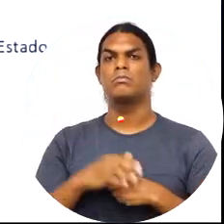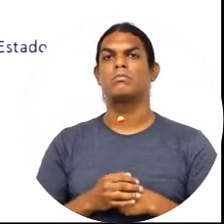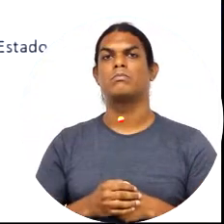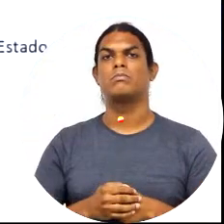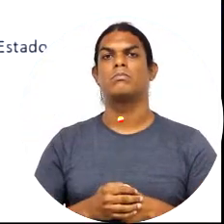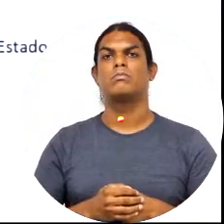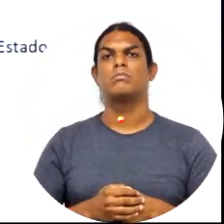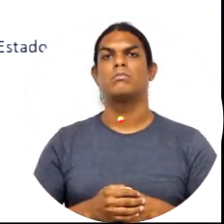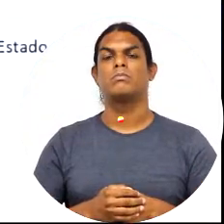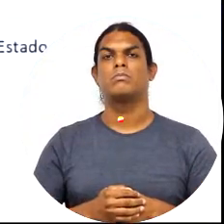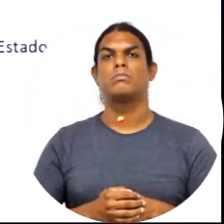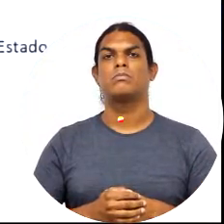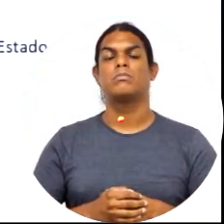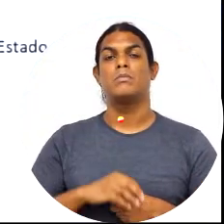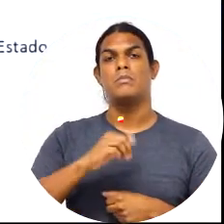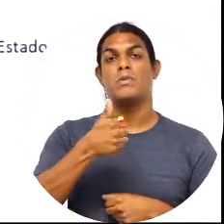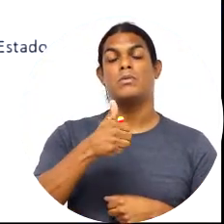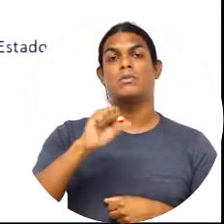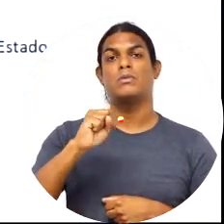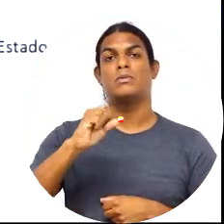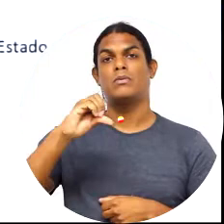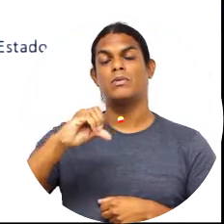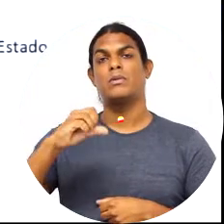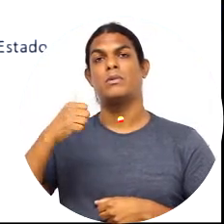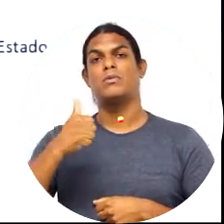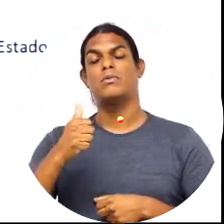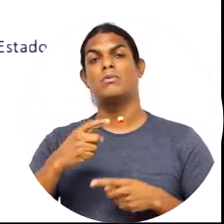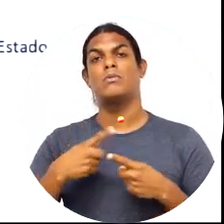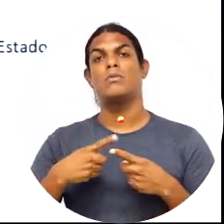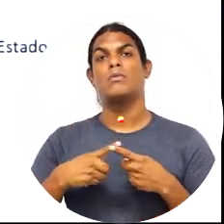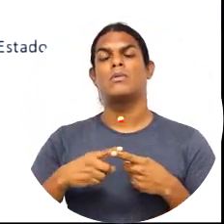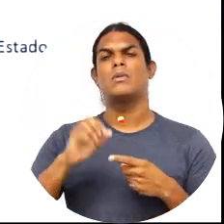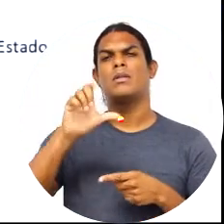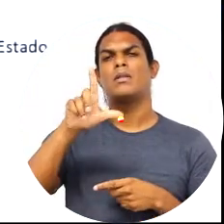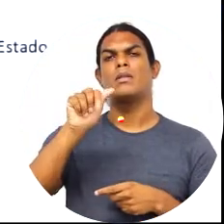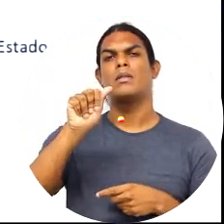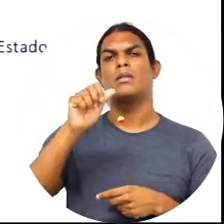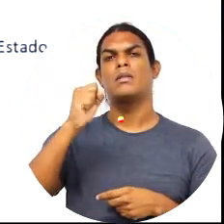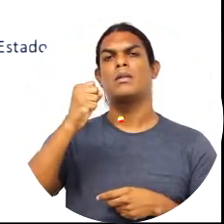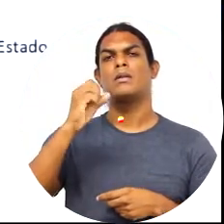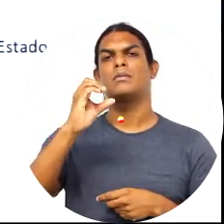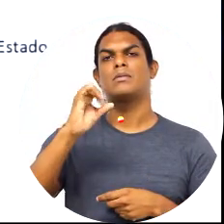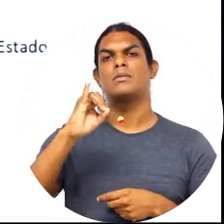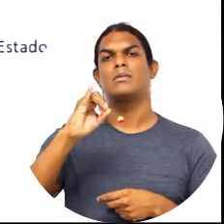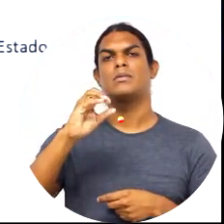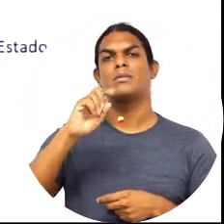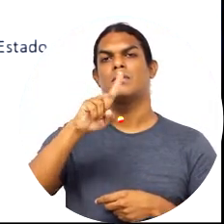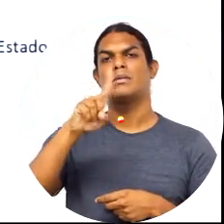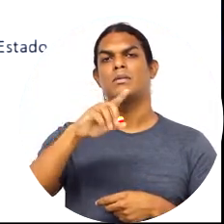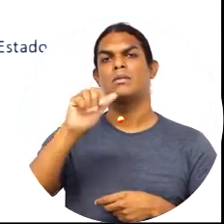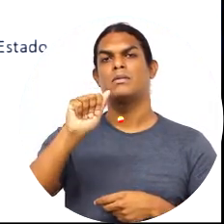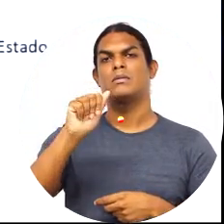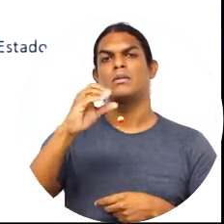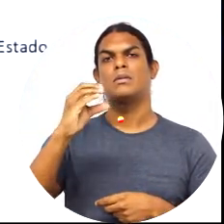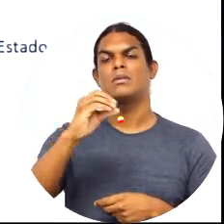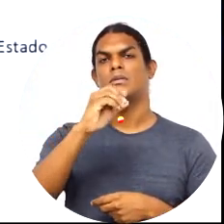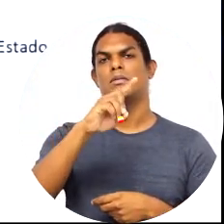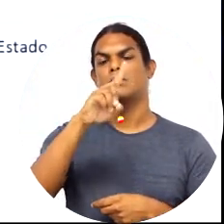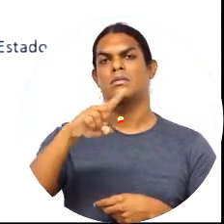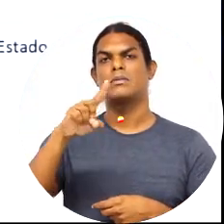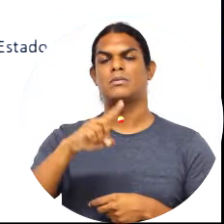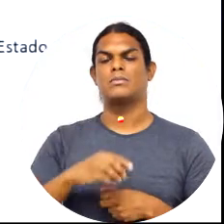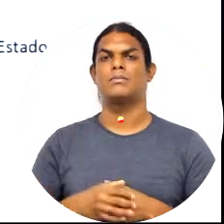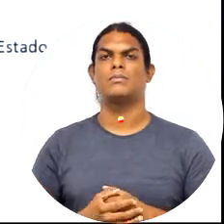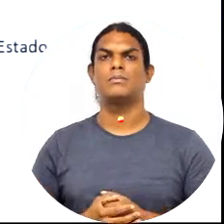em 1891 foi determinada a laicização, ou seja, o Estado era laico a partir daquele momento e